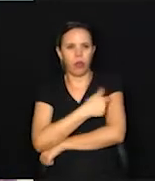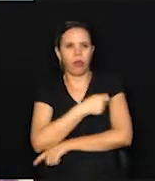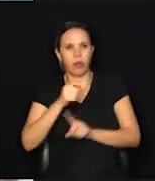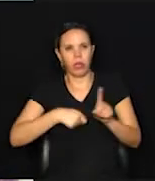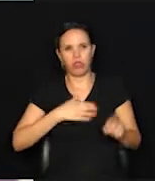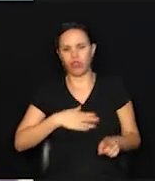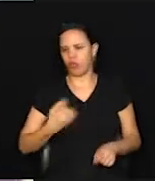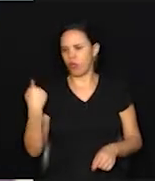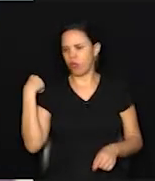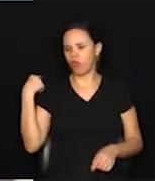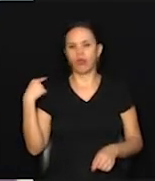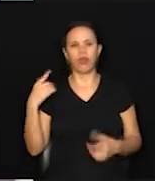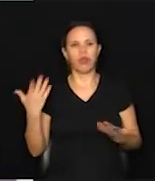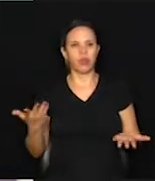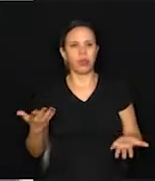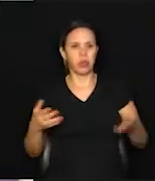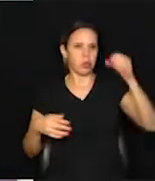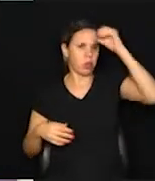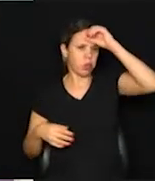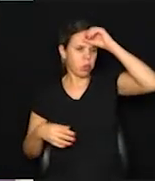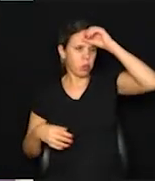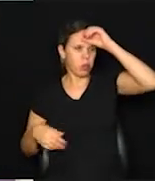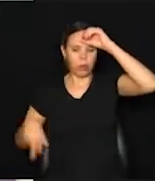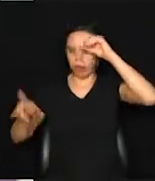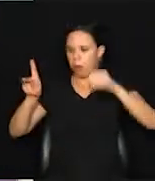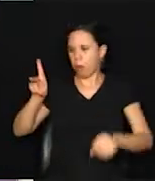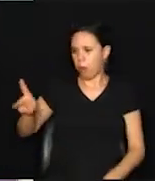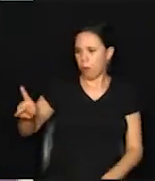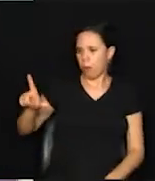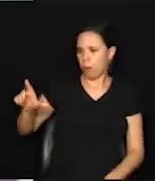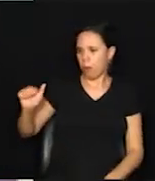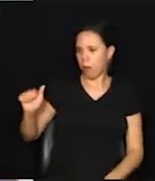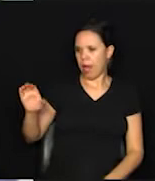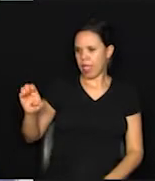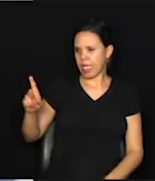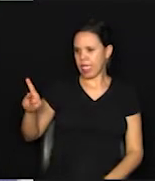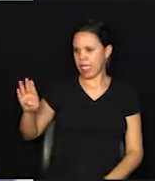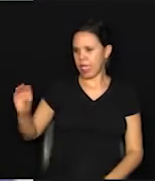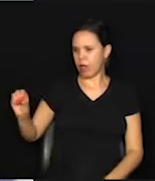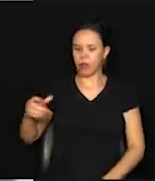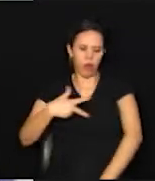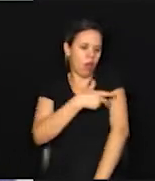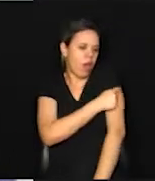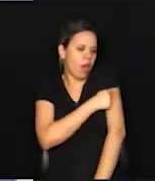setembro. Mal sabia eu que tomei placebo. Ou seja, eu tomei água com